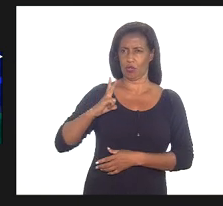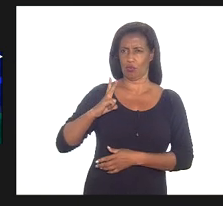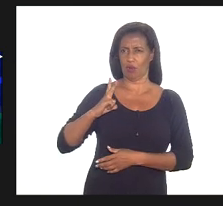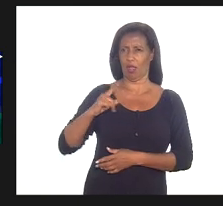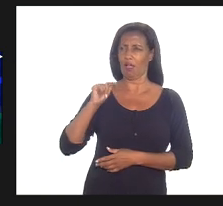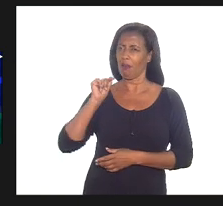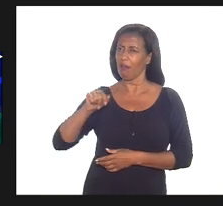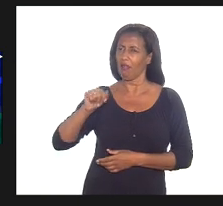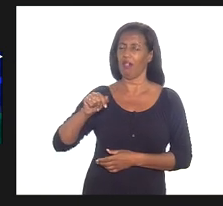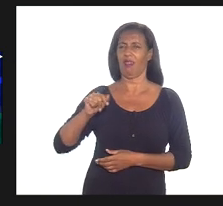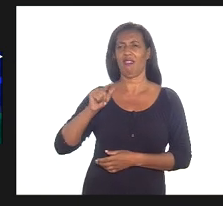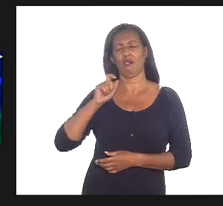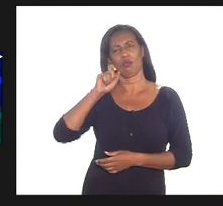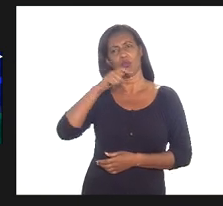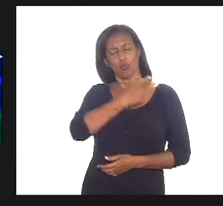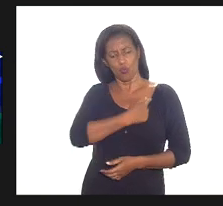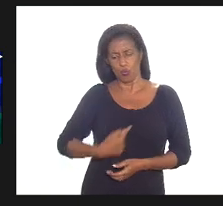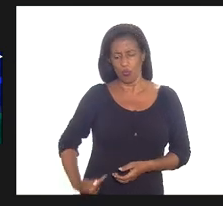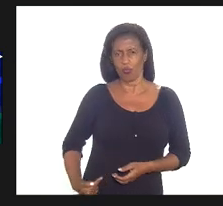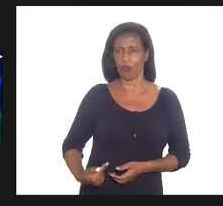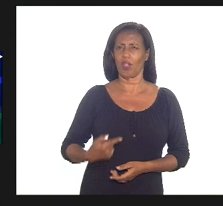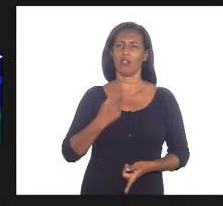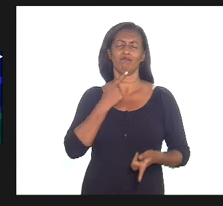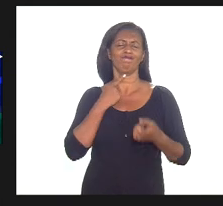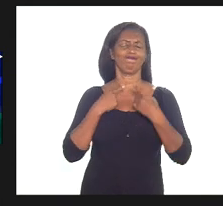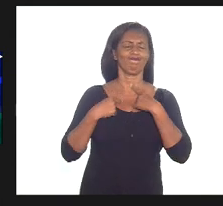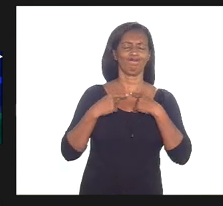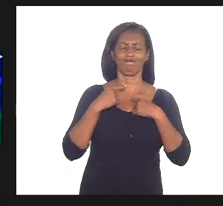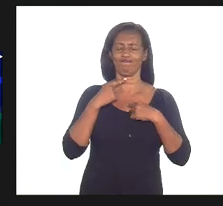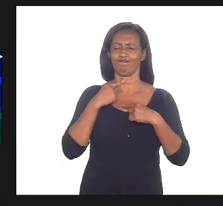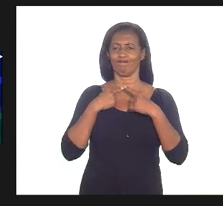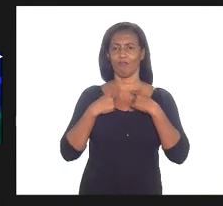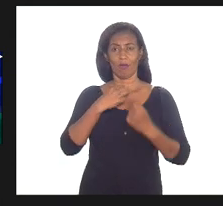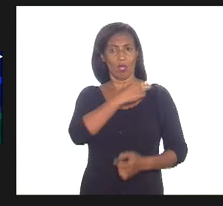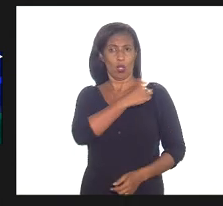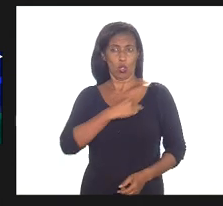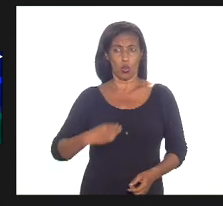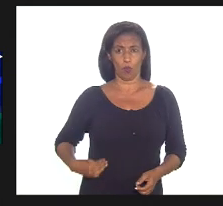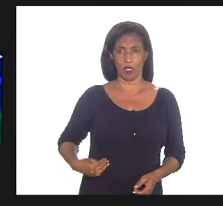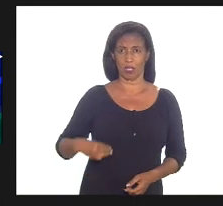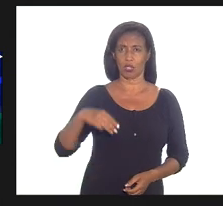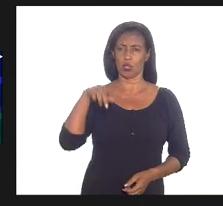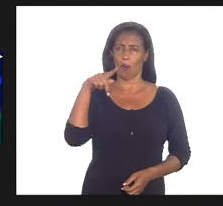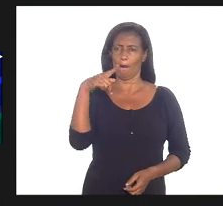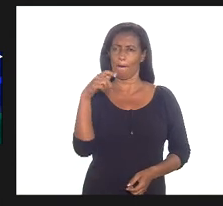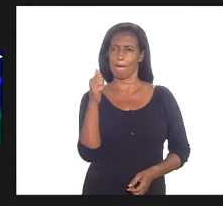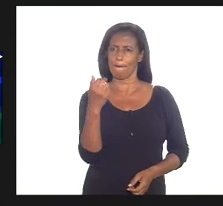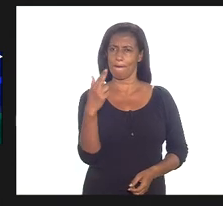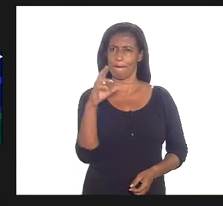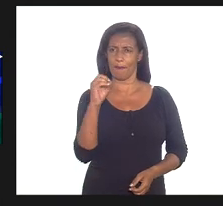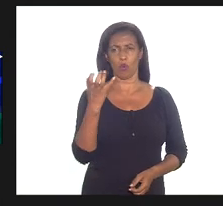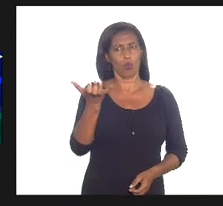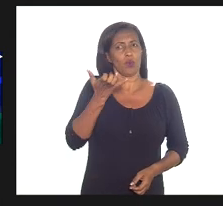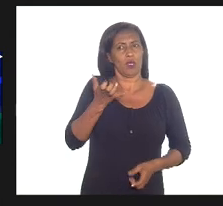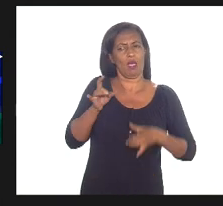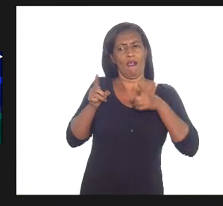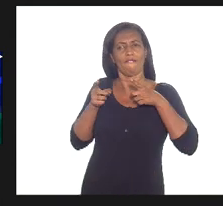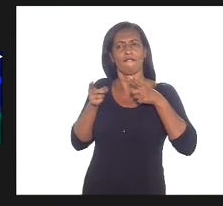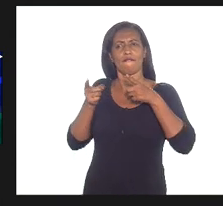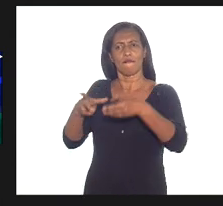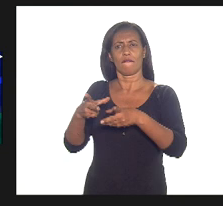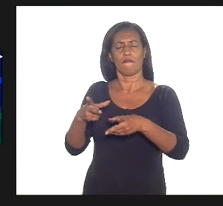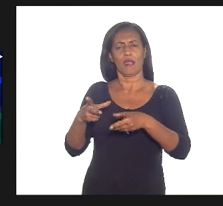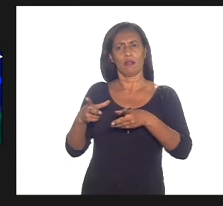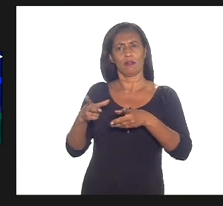é aquilo que o governo federal deseja que me disse para o lugar Às vezes aqui é a questão da privatização da Cedae isso lá nós não